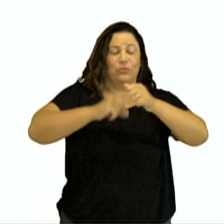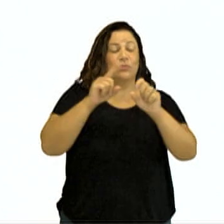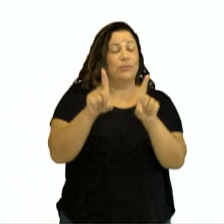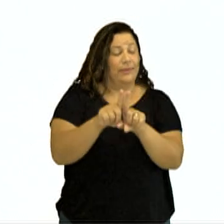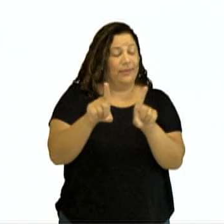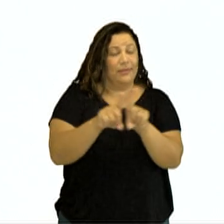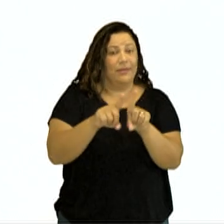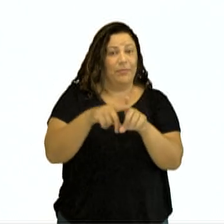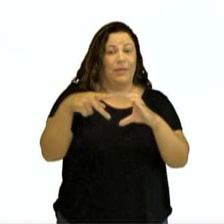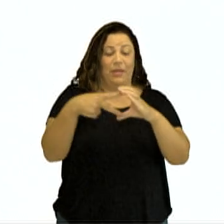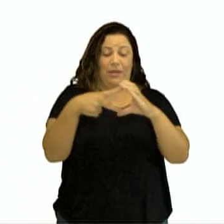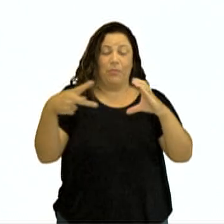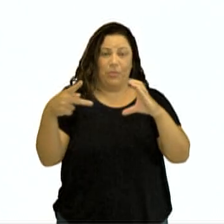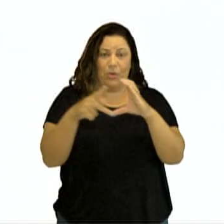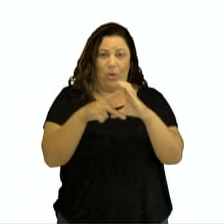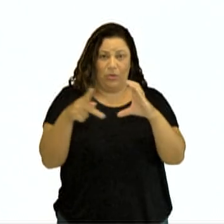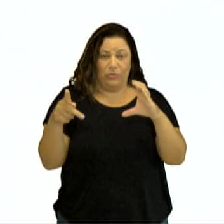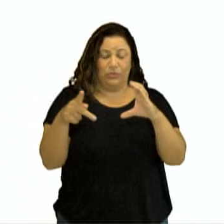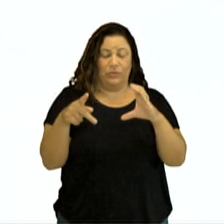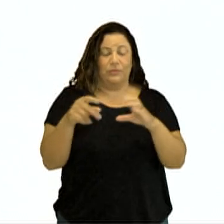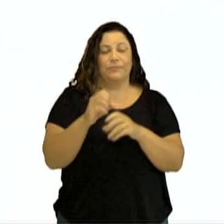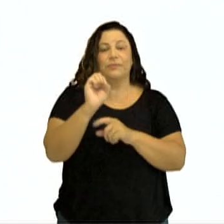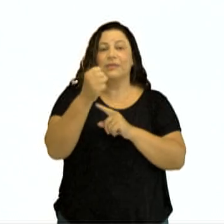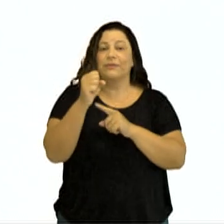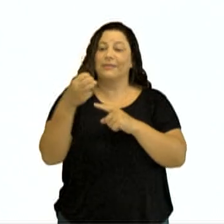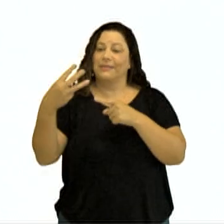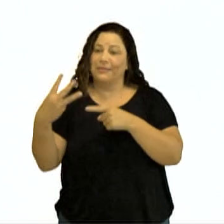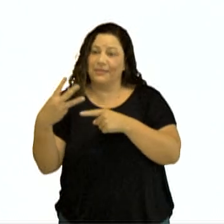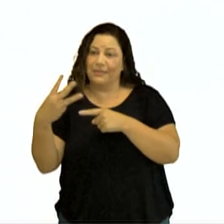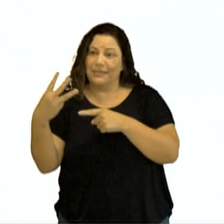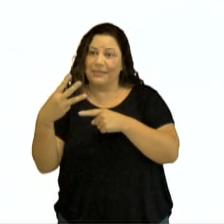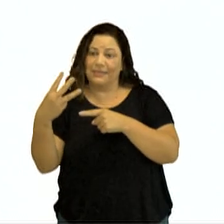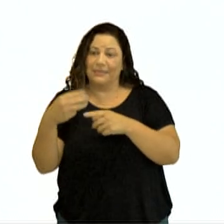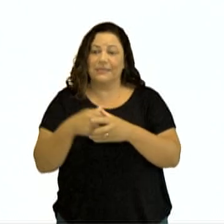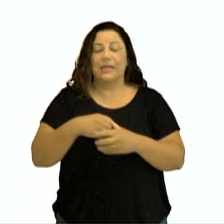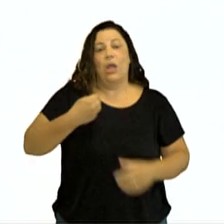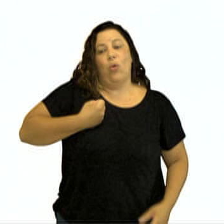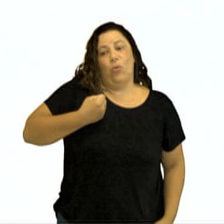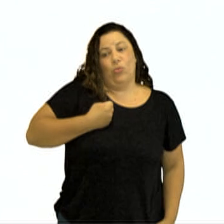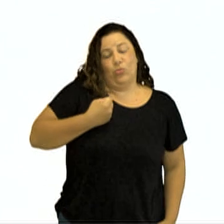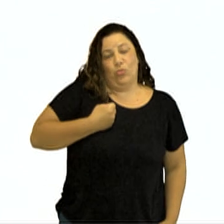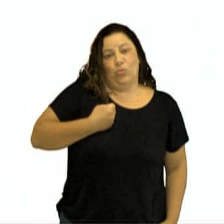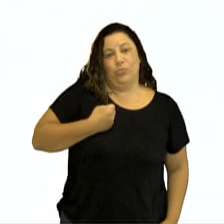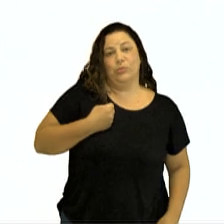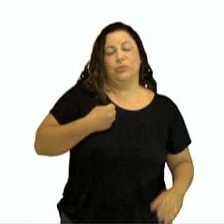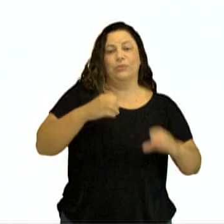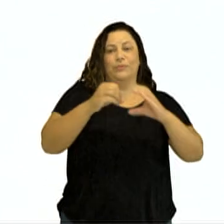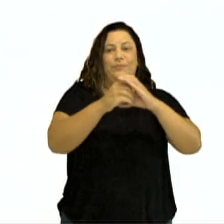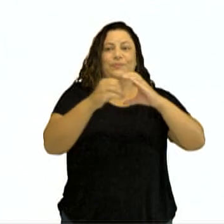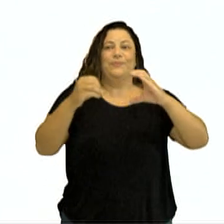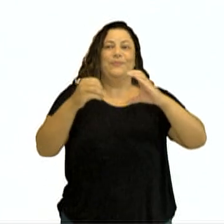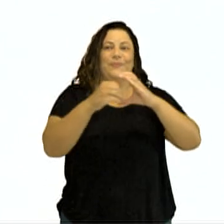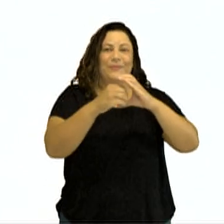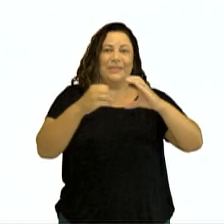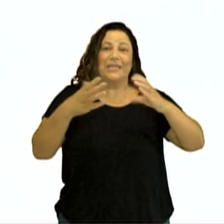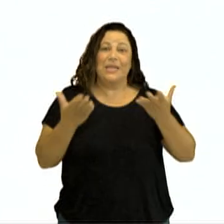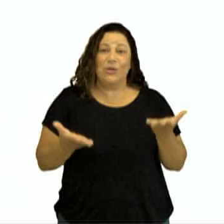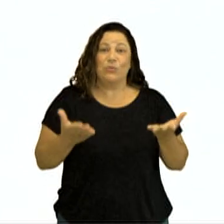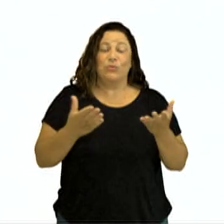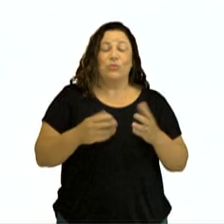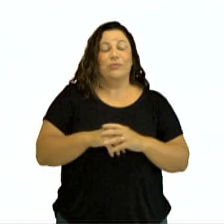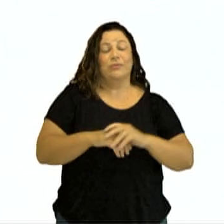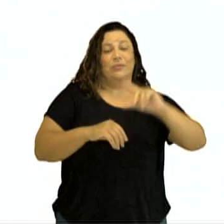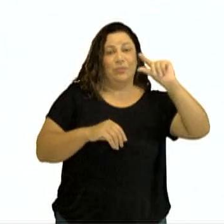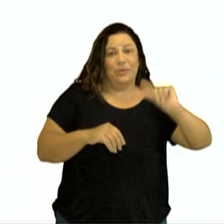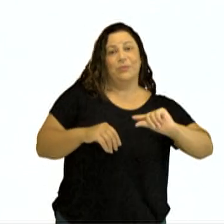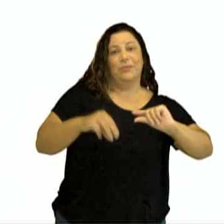Então, é 83. O número de nêutrons você vai saber diminuindo a massa pelo número atômico.